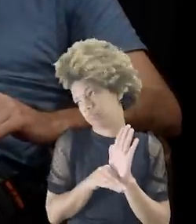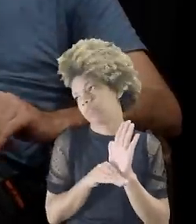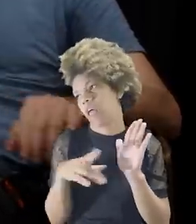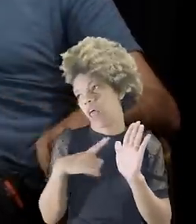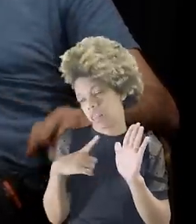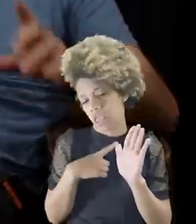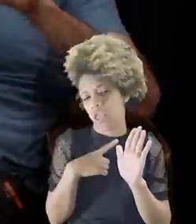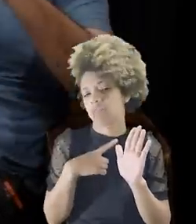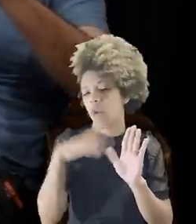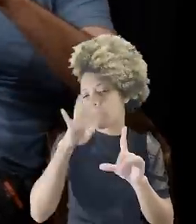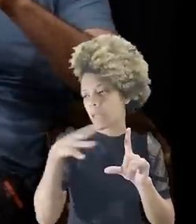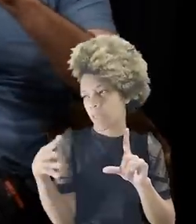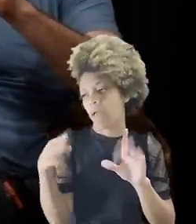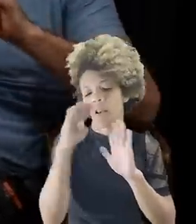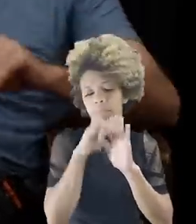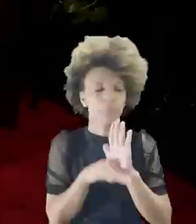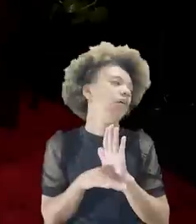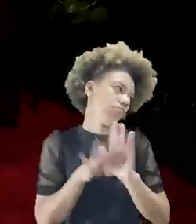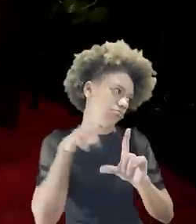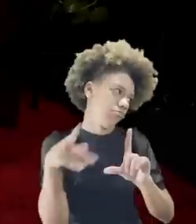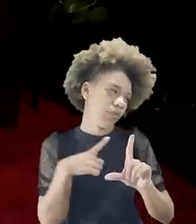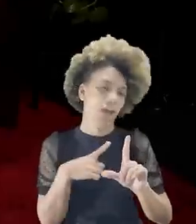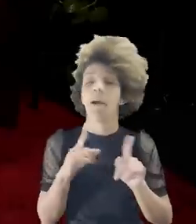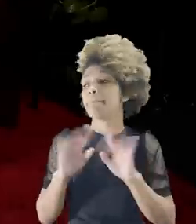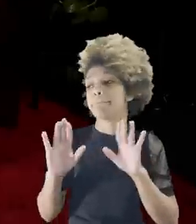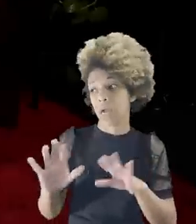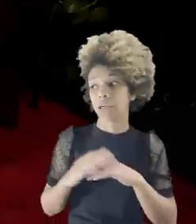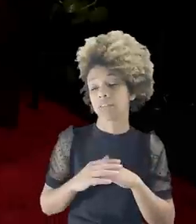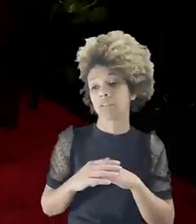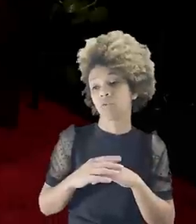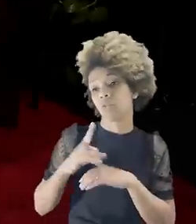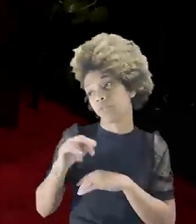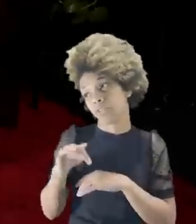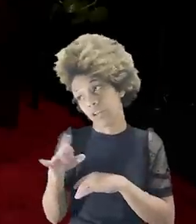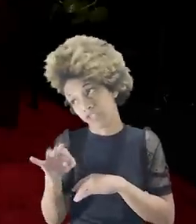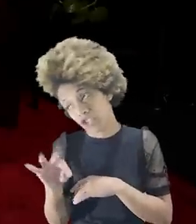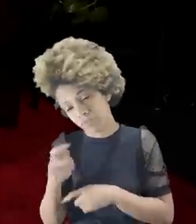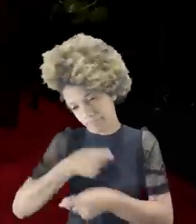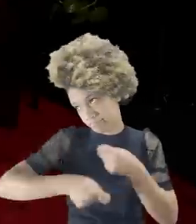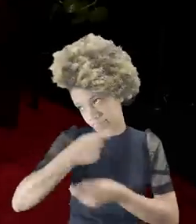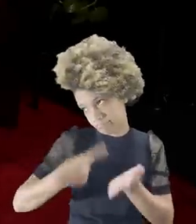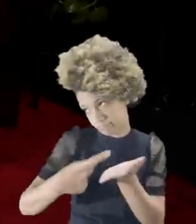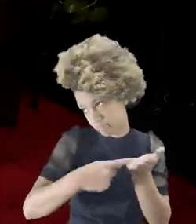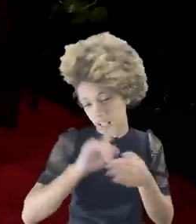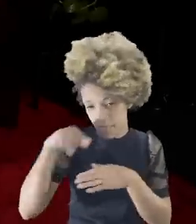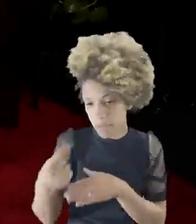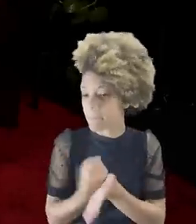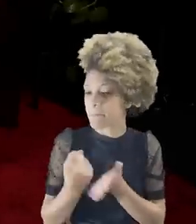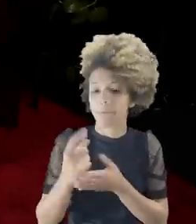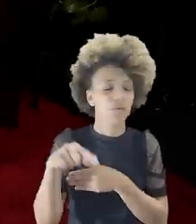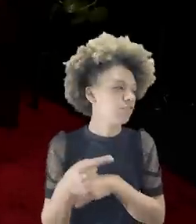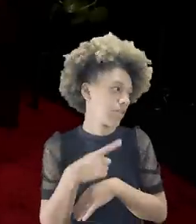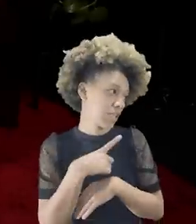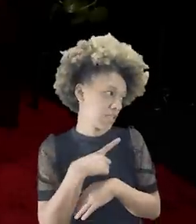então da primeira escola já tem um meio que tabelado sabe é isso nas no dread depois nos outros